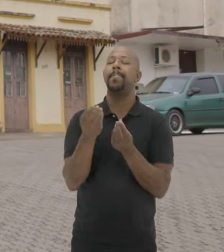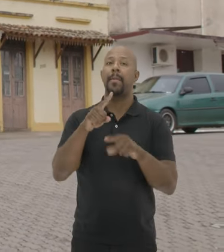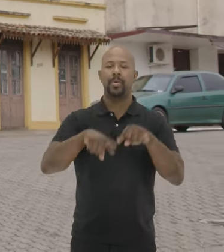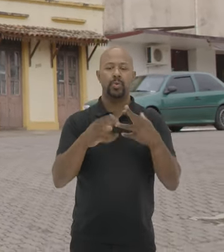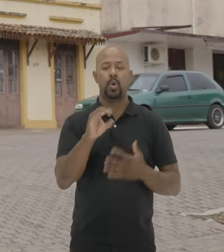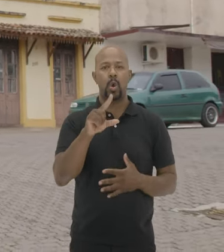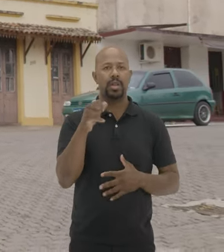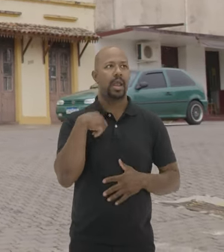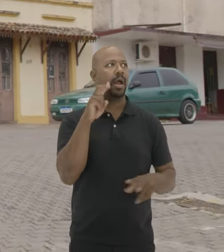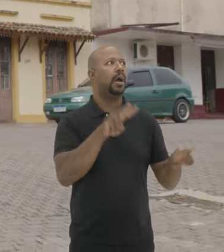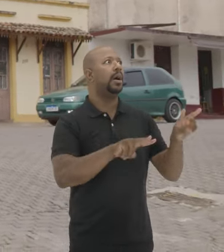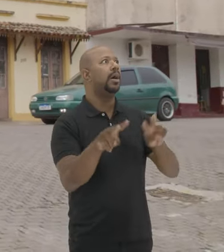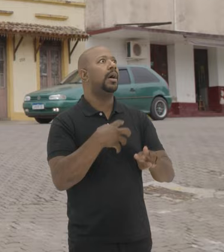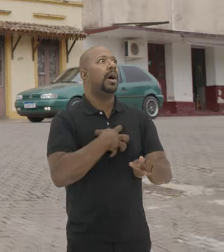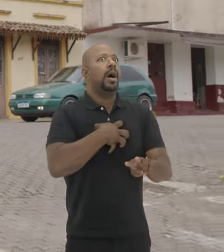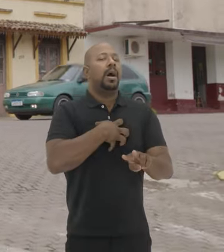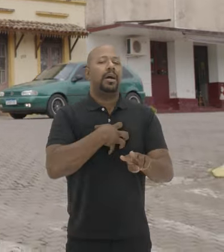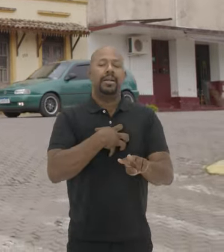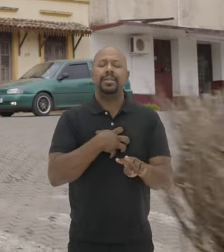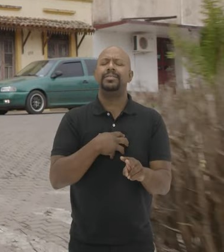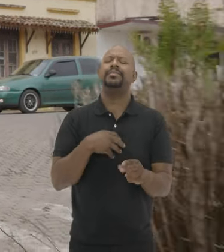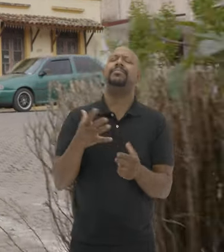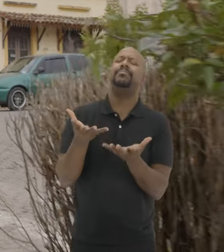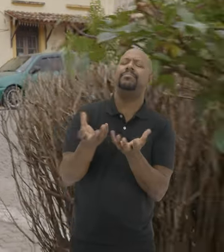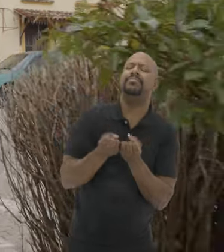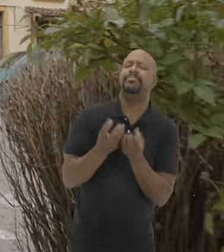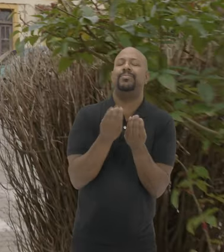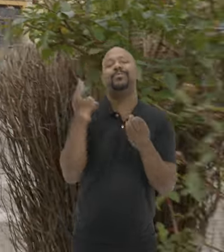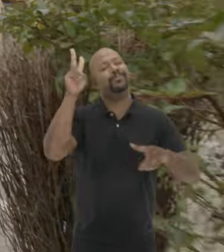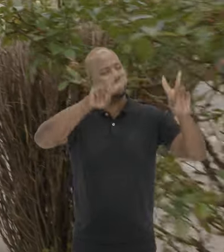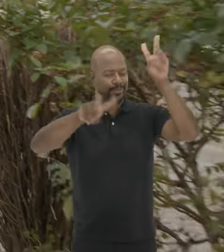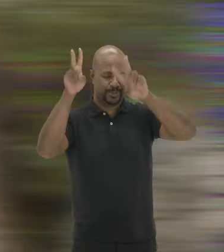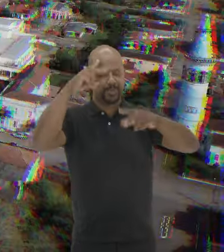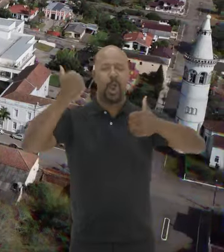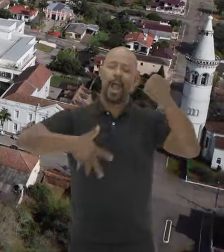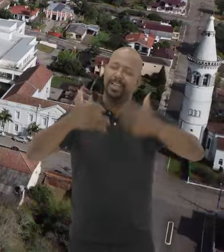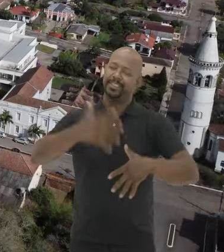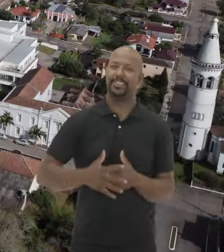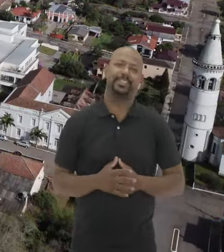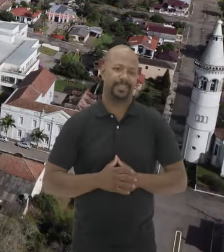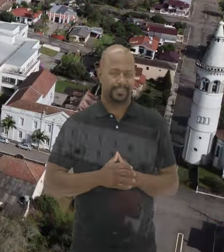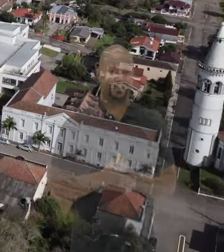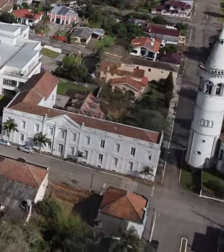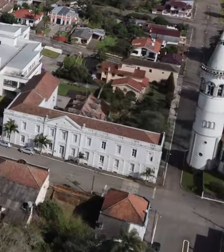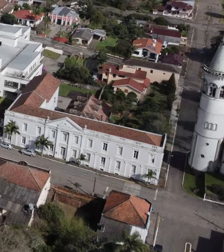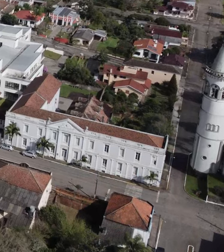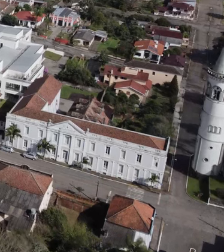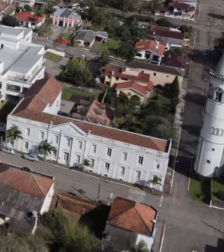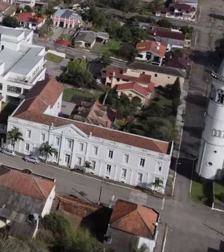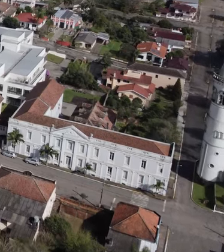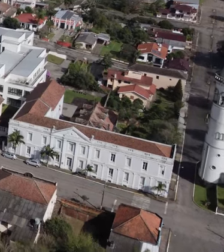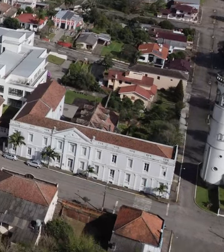produtos coloniais, paisagens de tirar o fôlego, hospitalidade e muitas histórias. Imagem aérea da pequena cidade no alto de